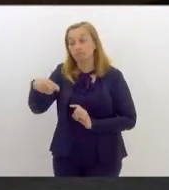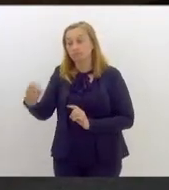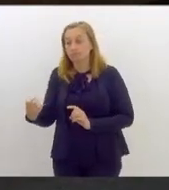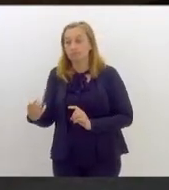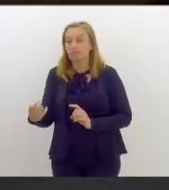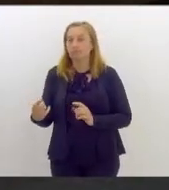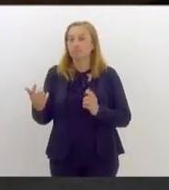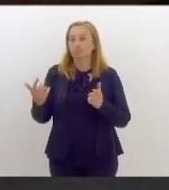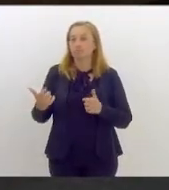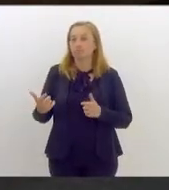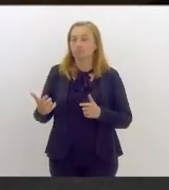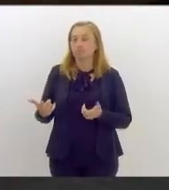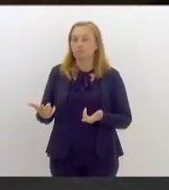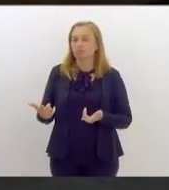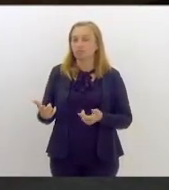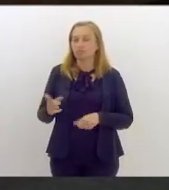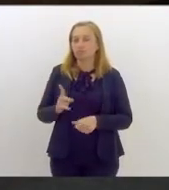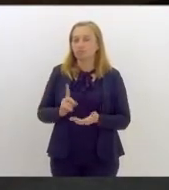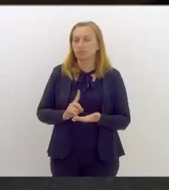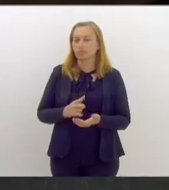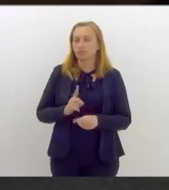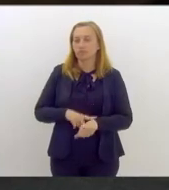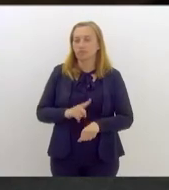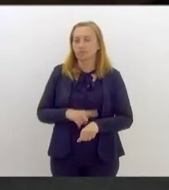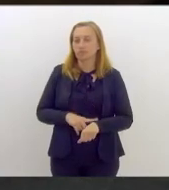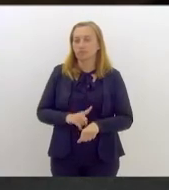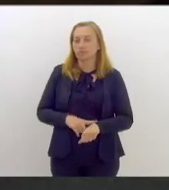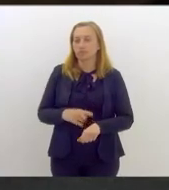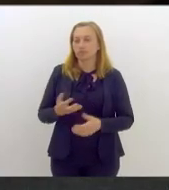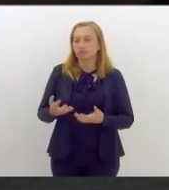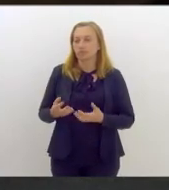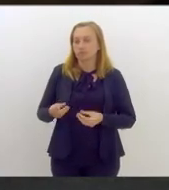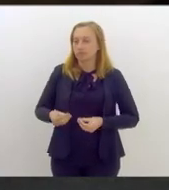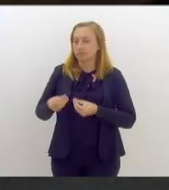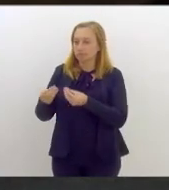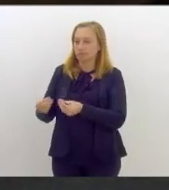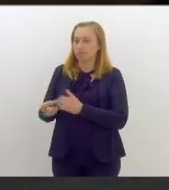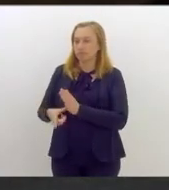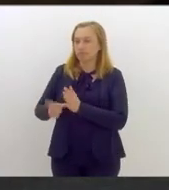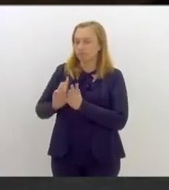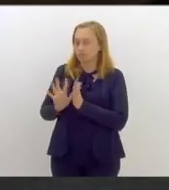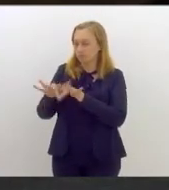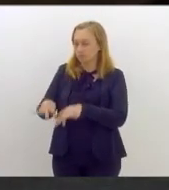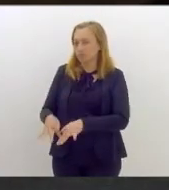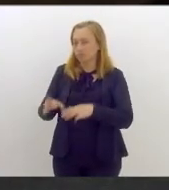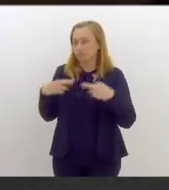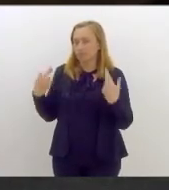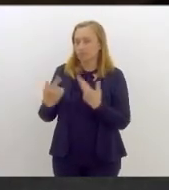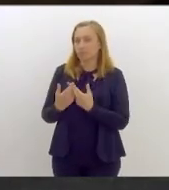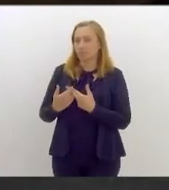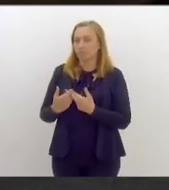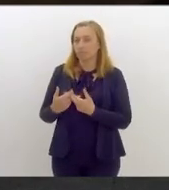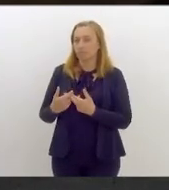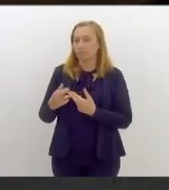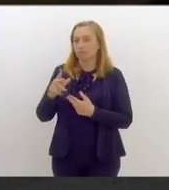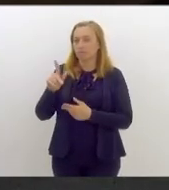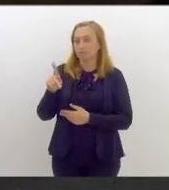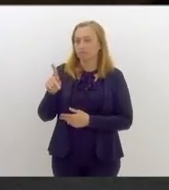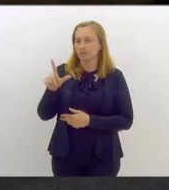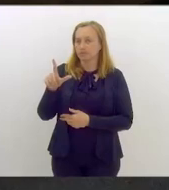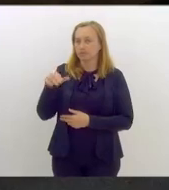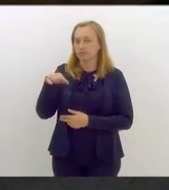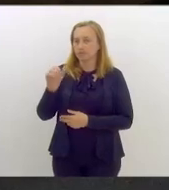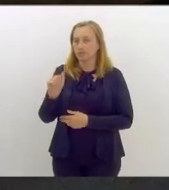então a gente queria fazer aqui a entrega, antes de Vossa Excelência encerrar a sessão, de uma placa que